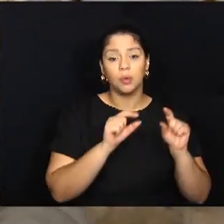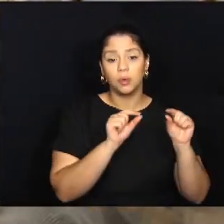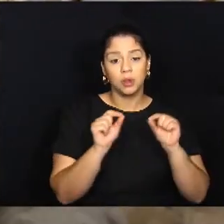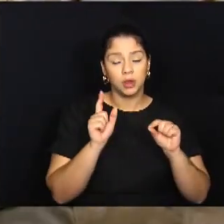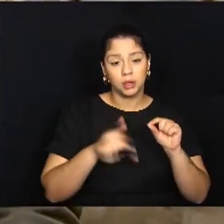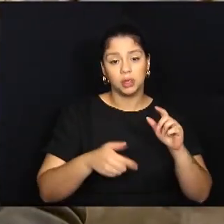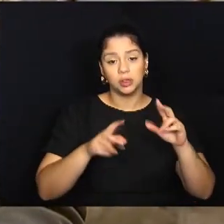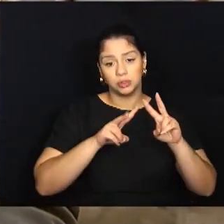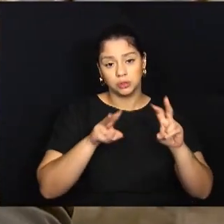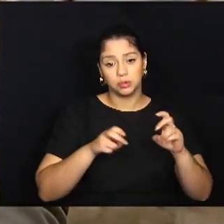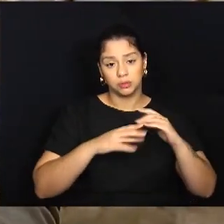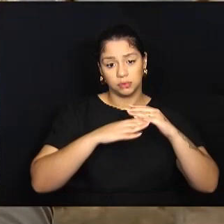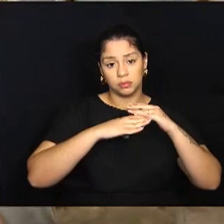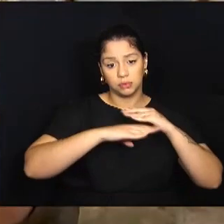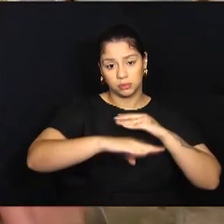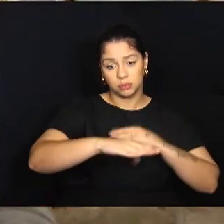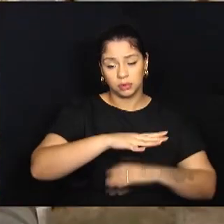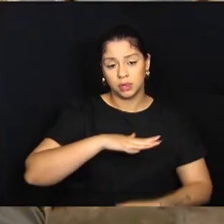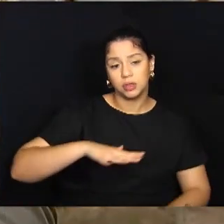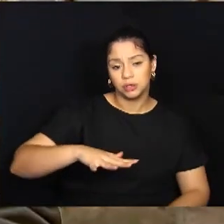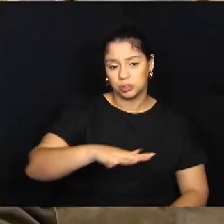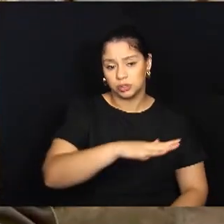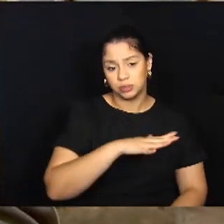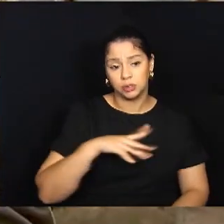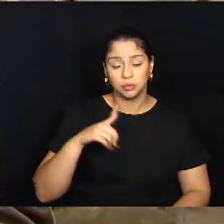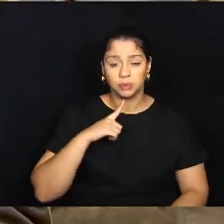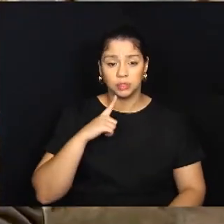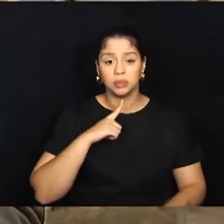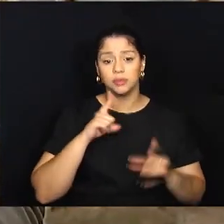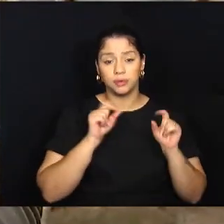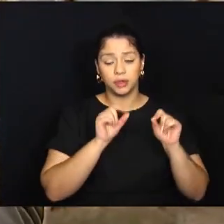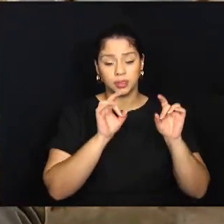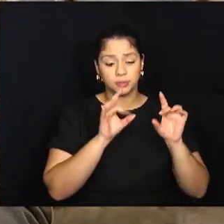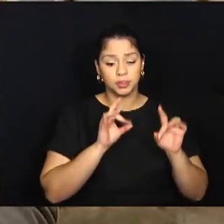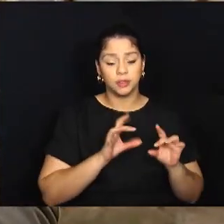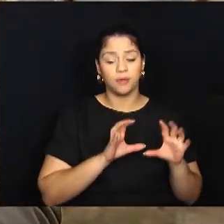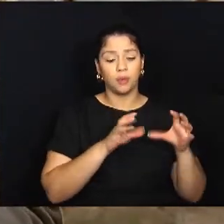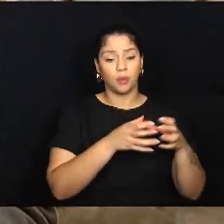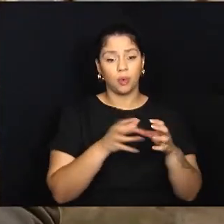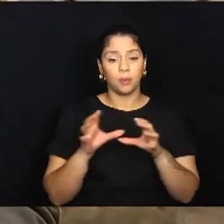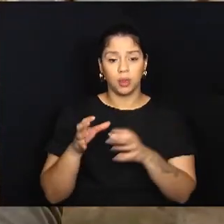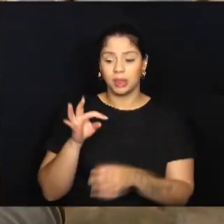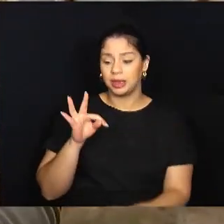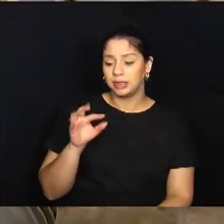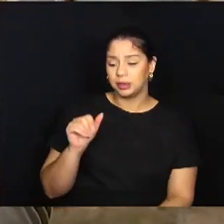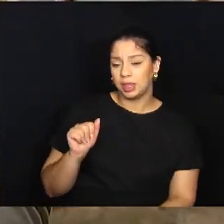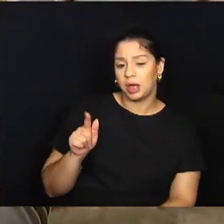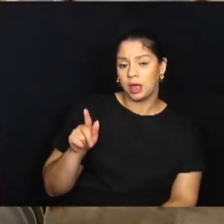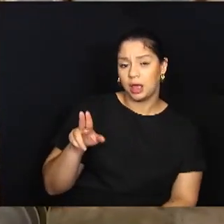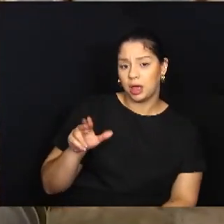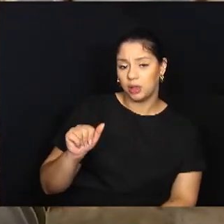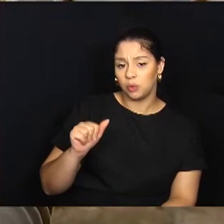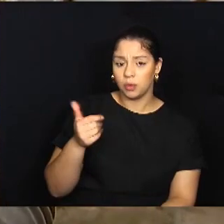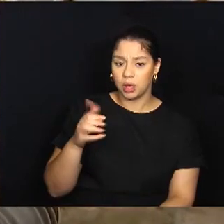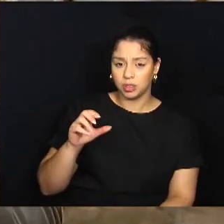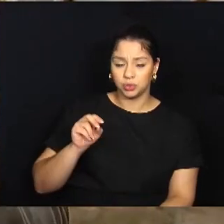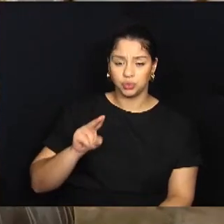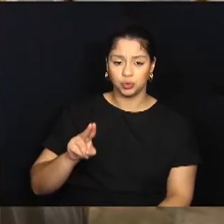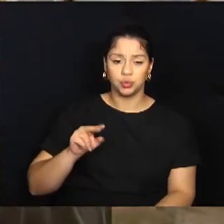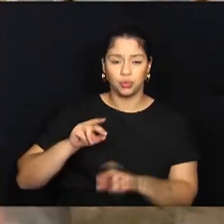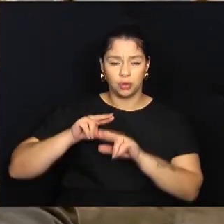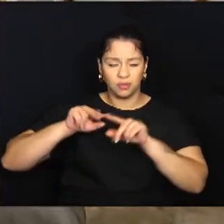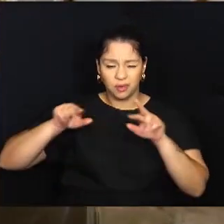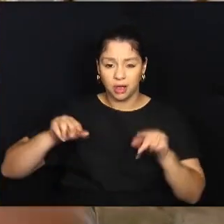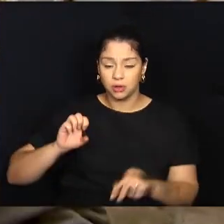o asfalto de toda a região. Nós fizemos um específico para cada comunidade, Itaguaçu, Dom Gilberto, Pucamp, São